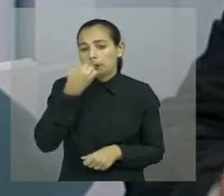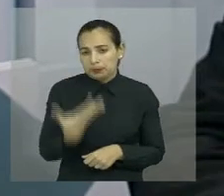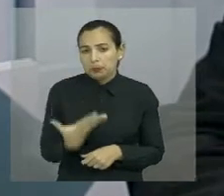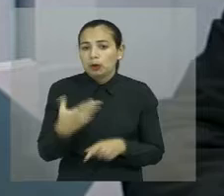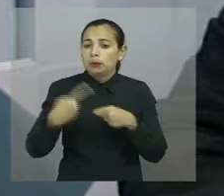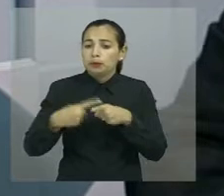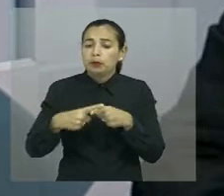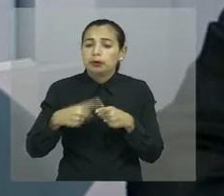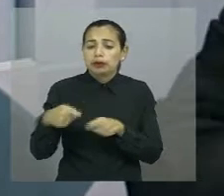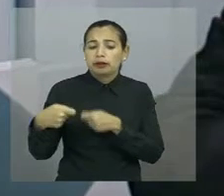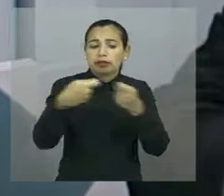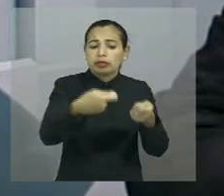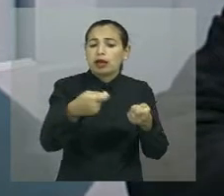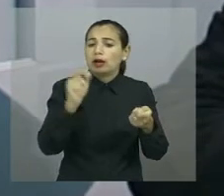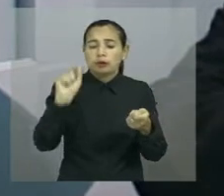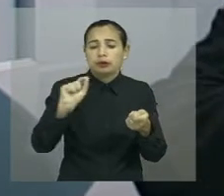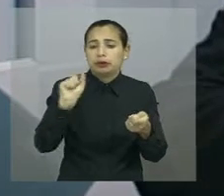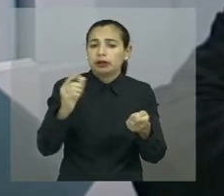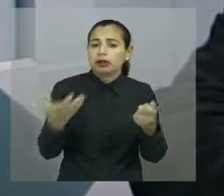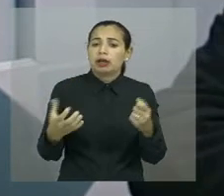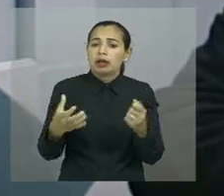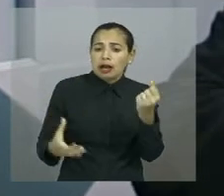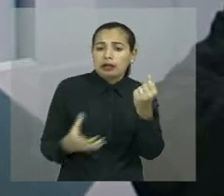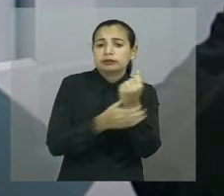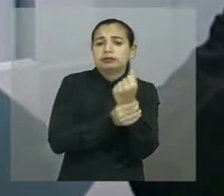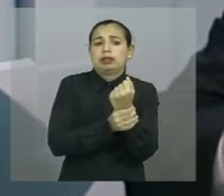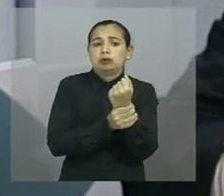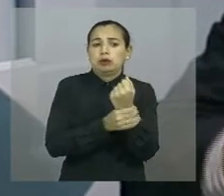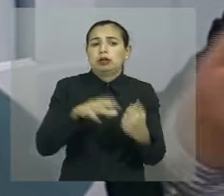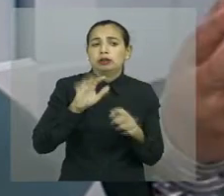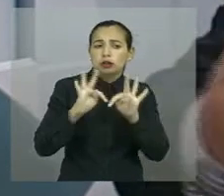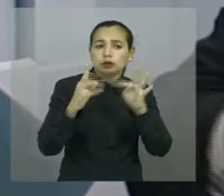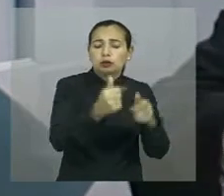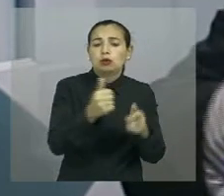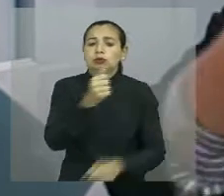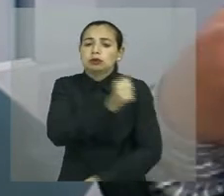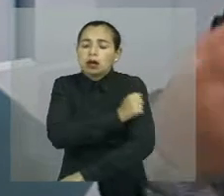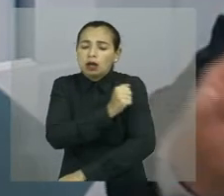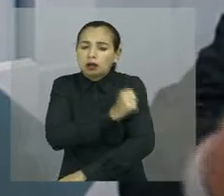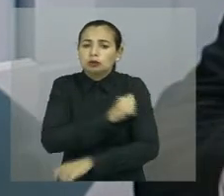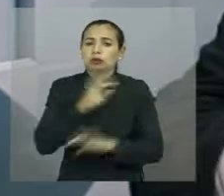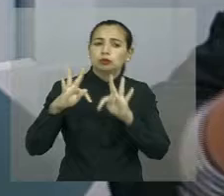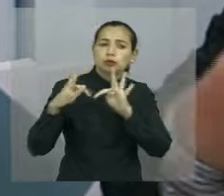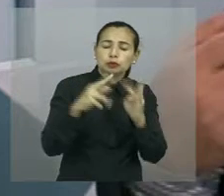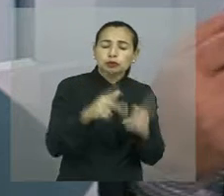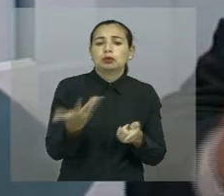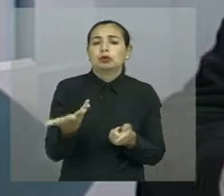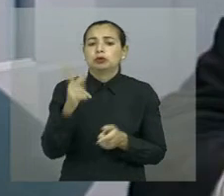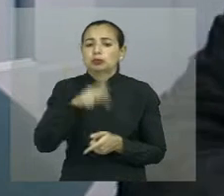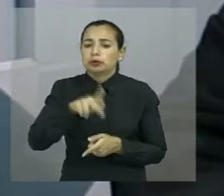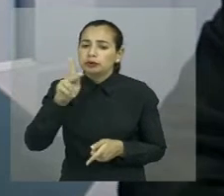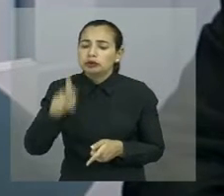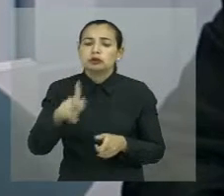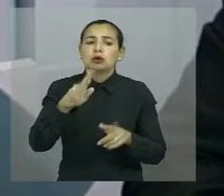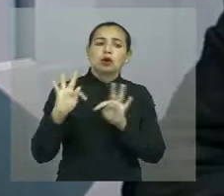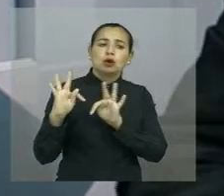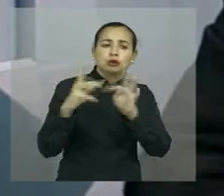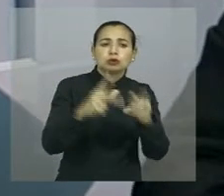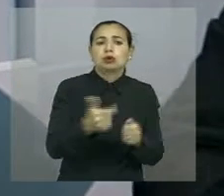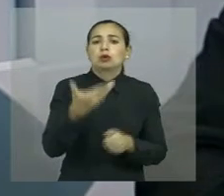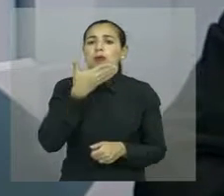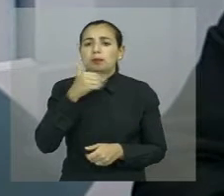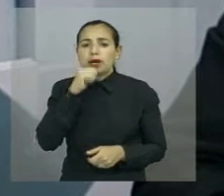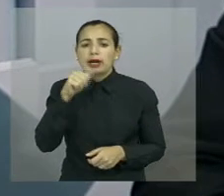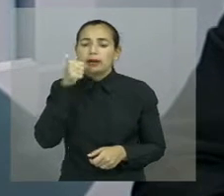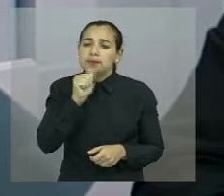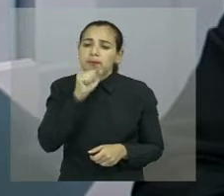dar uma maior segurança, tanto aos alunos, como aos professores, como aos pais, como àqueles que transitam pelo local.